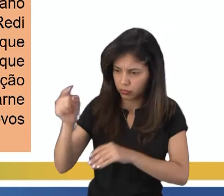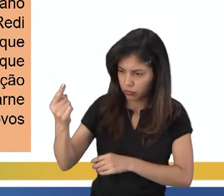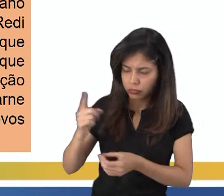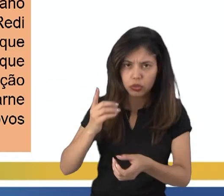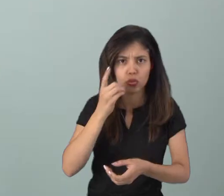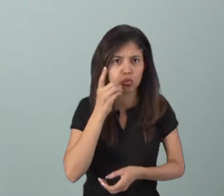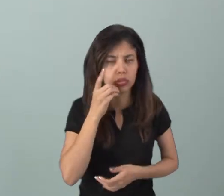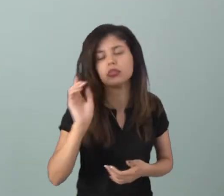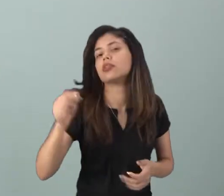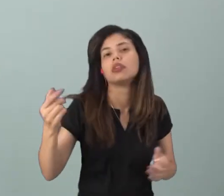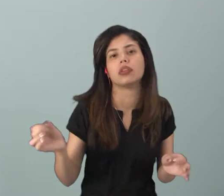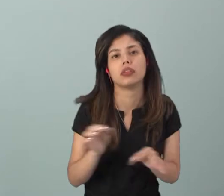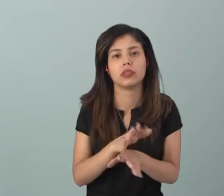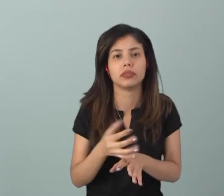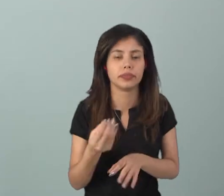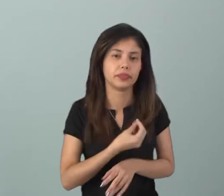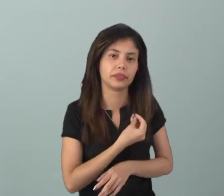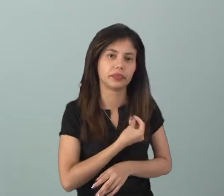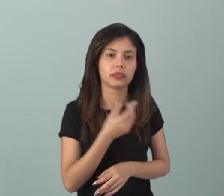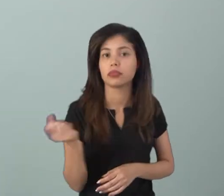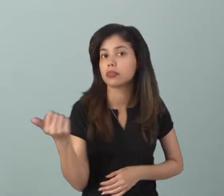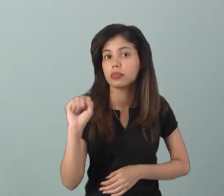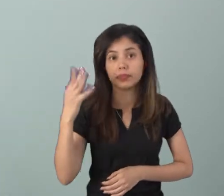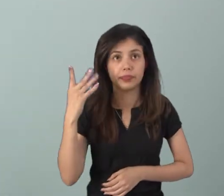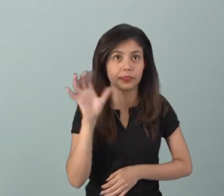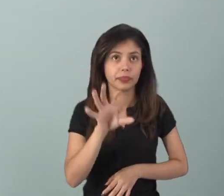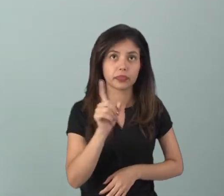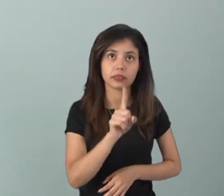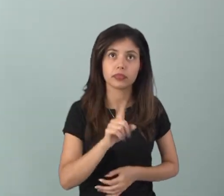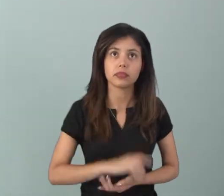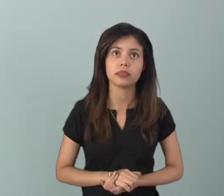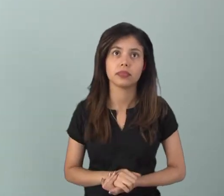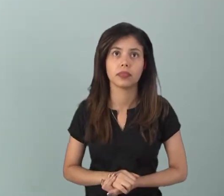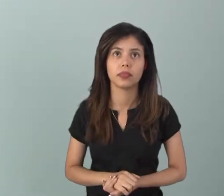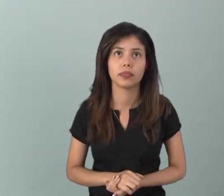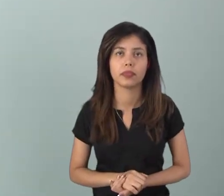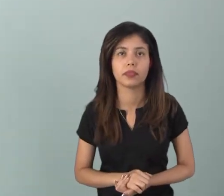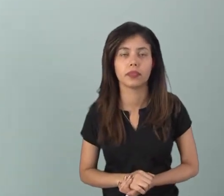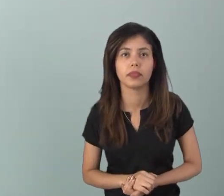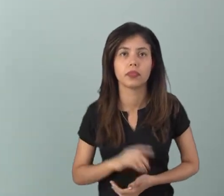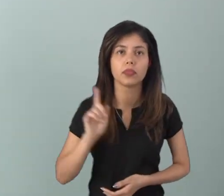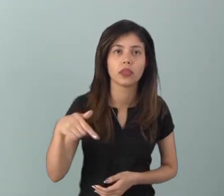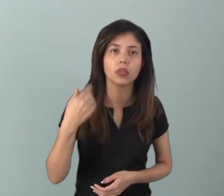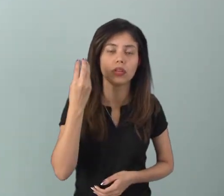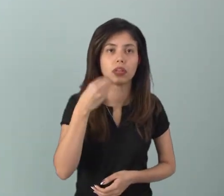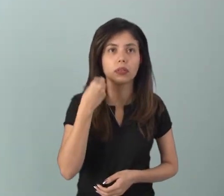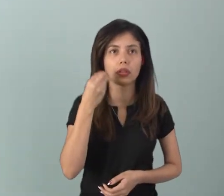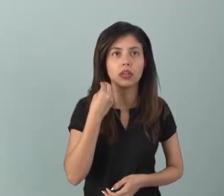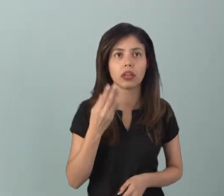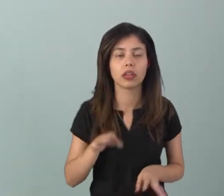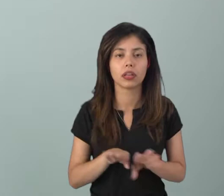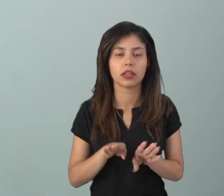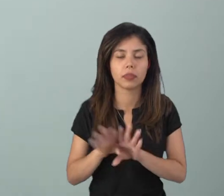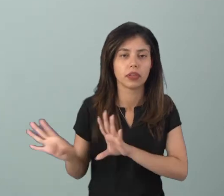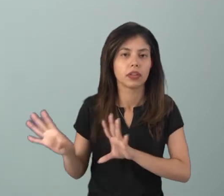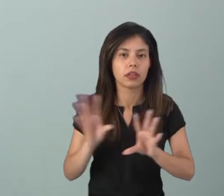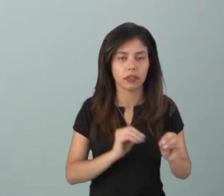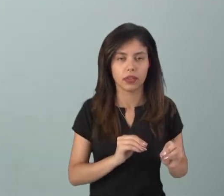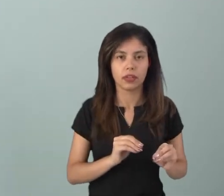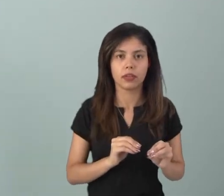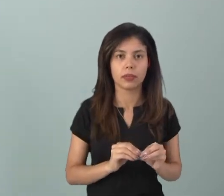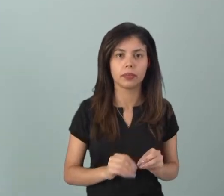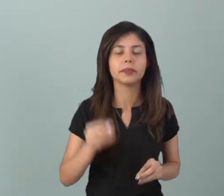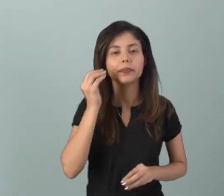de uns dias, formas de vidas. Não é assim que acontece. E aí, um outro experimento, né, que veio aí